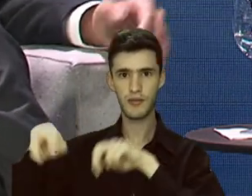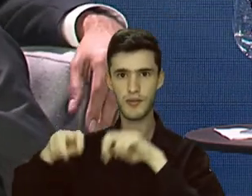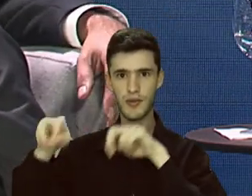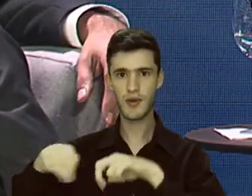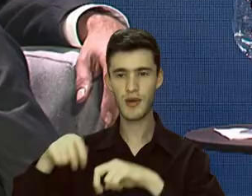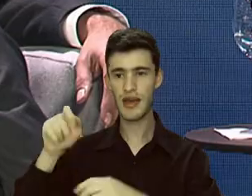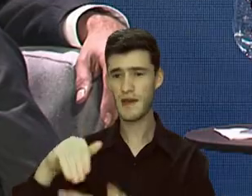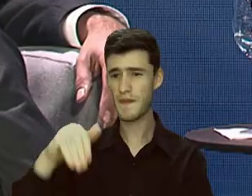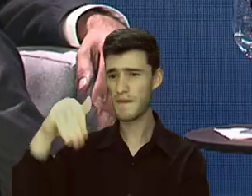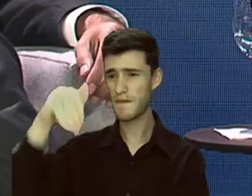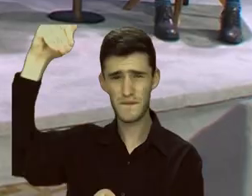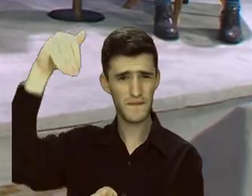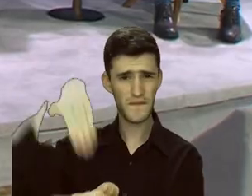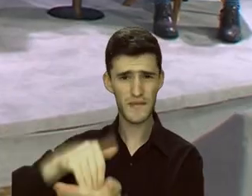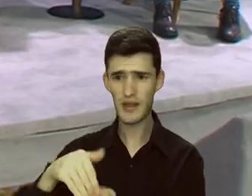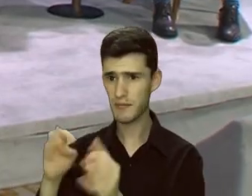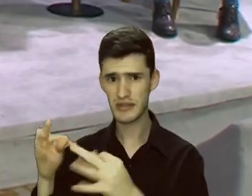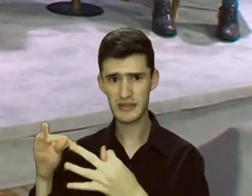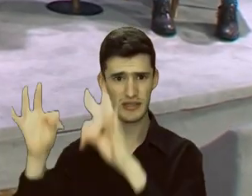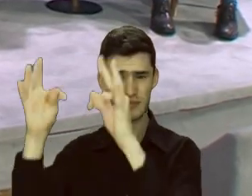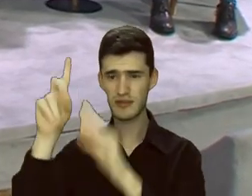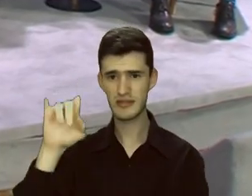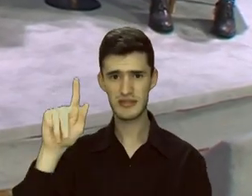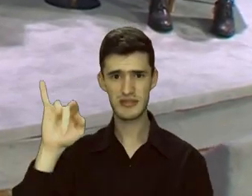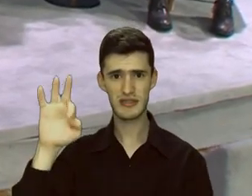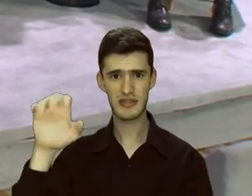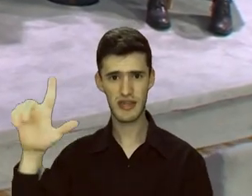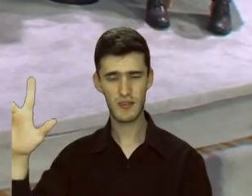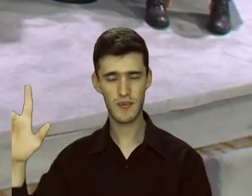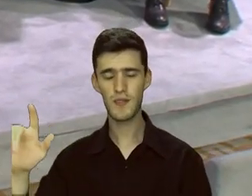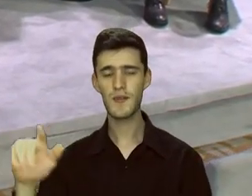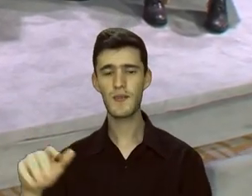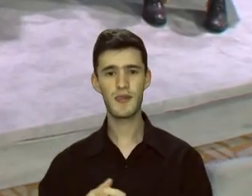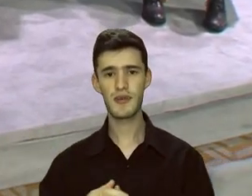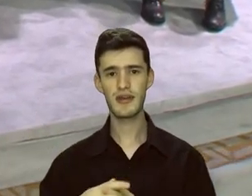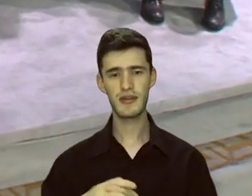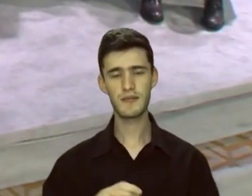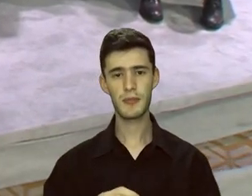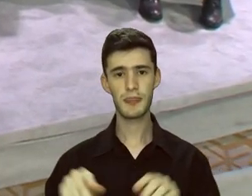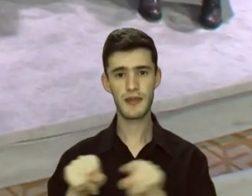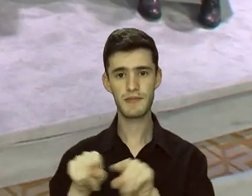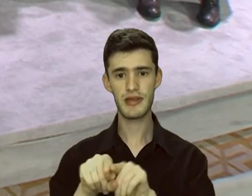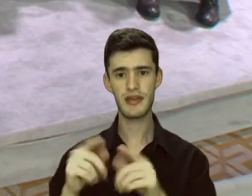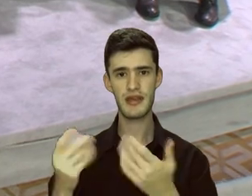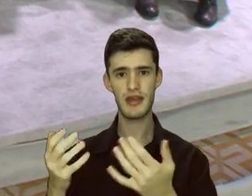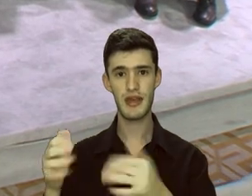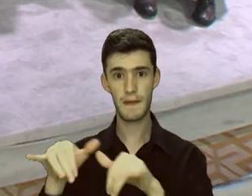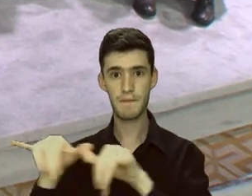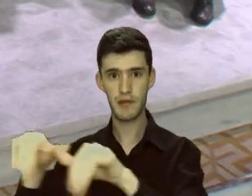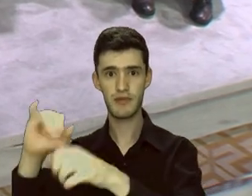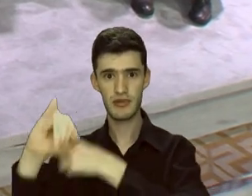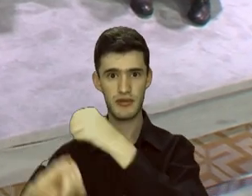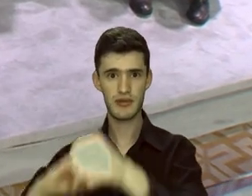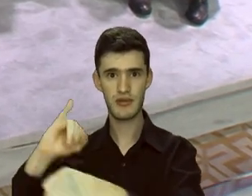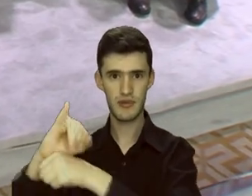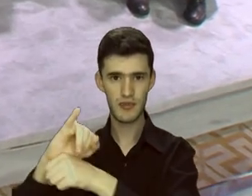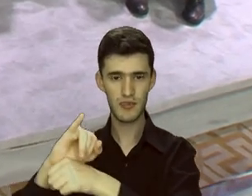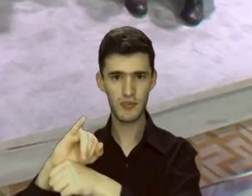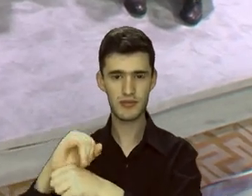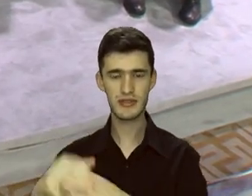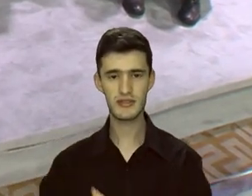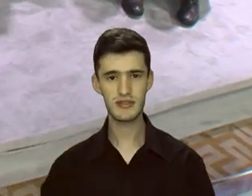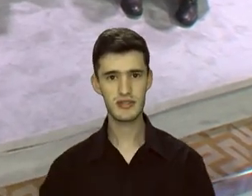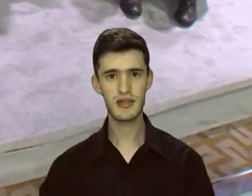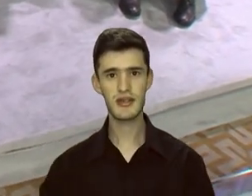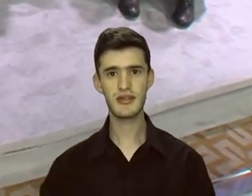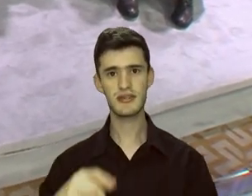por tecnologias digitais então marketplaces e e-commerce que estão trazendo aí tecnologias digitais para distribuição para assistência técnica